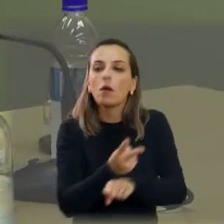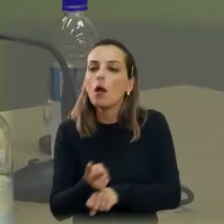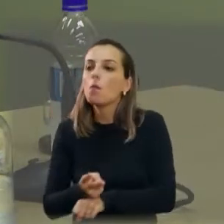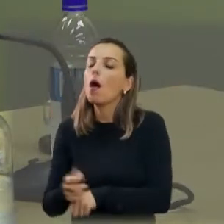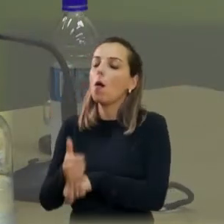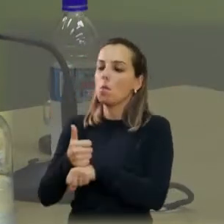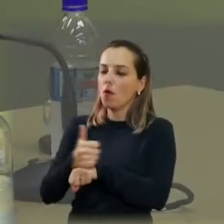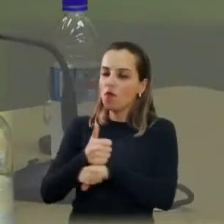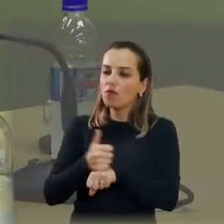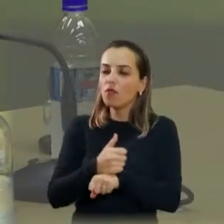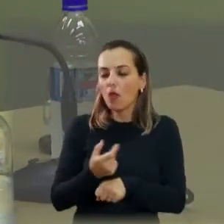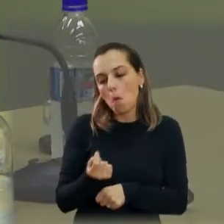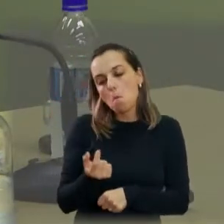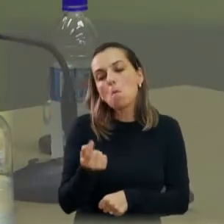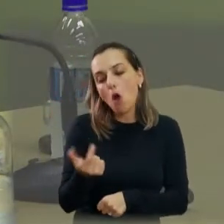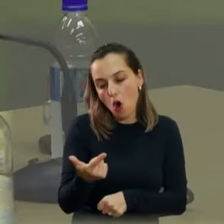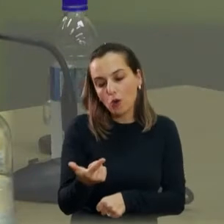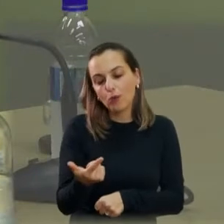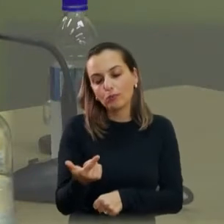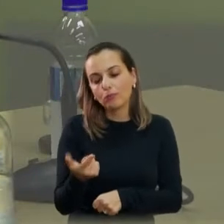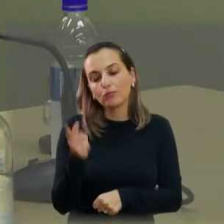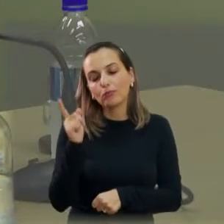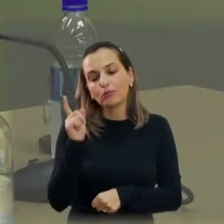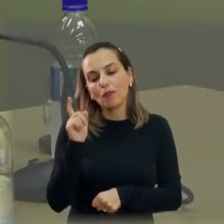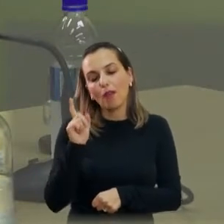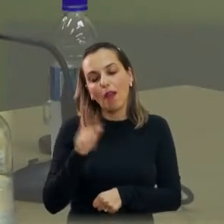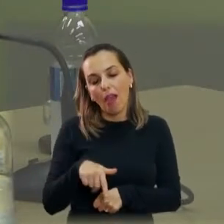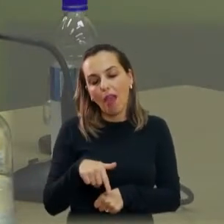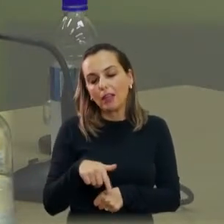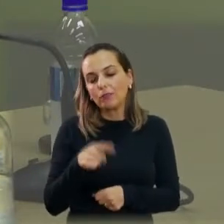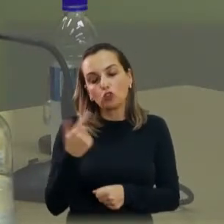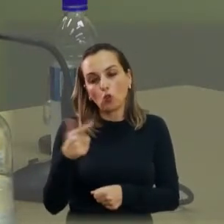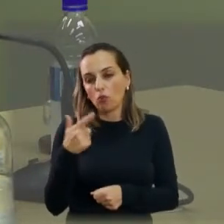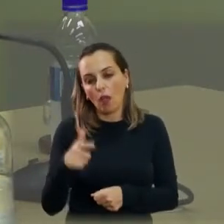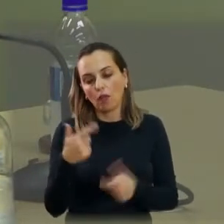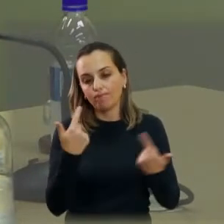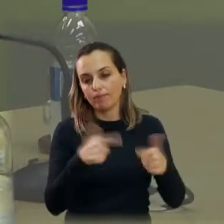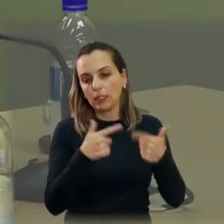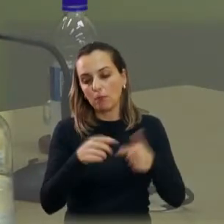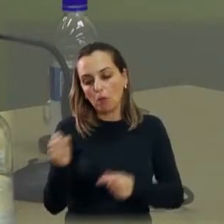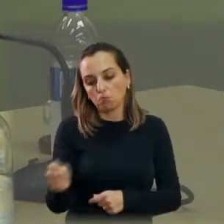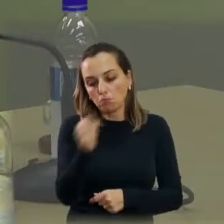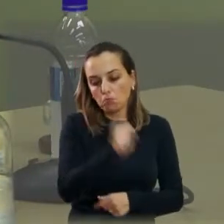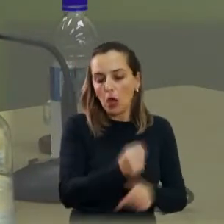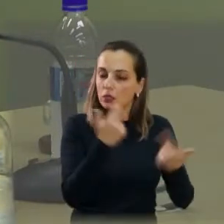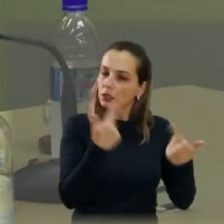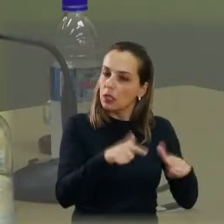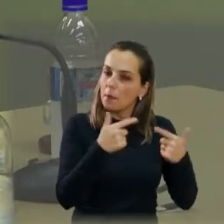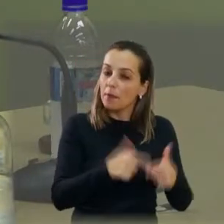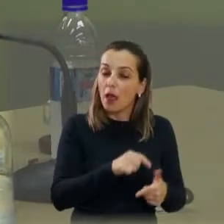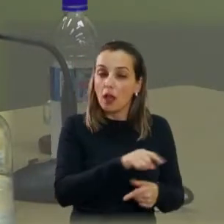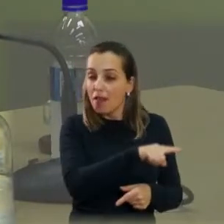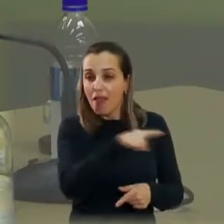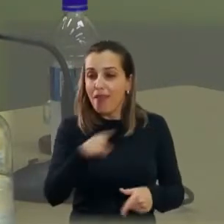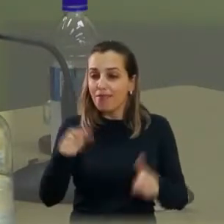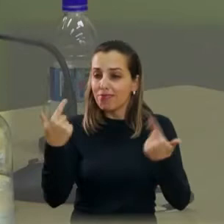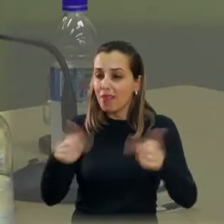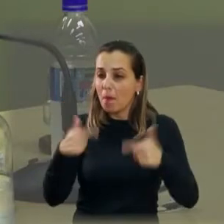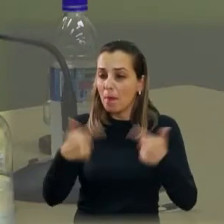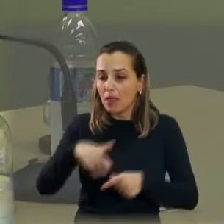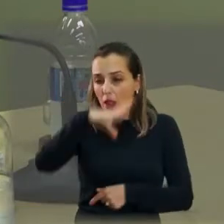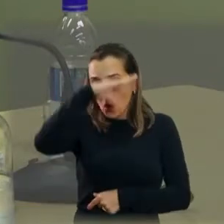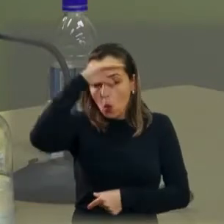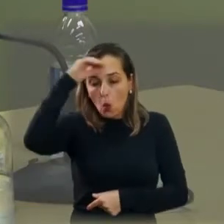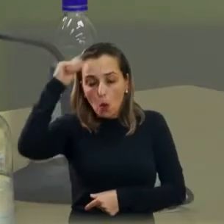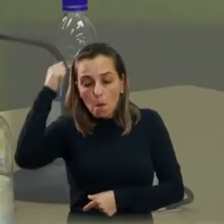saúde já são poucos e os que estão já estão muito cansados, muito exaustos, porque muitos estão trabalhando com uma carga